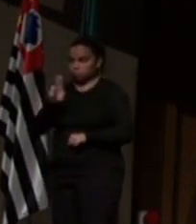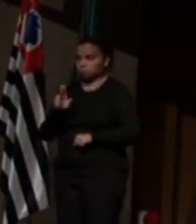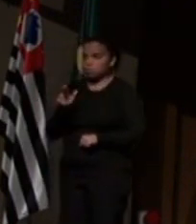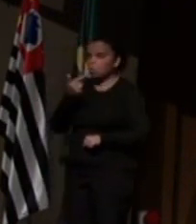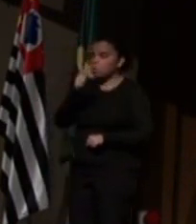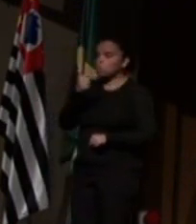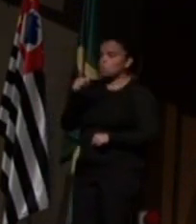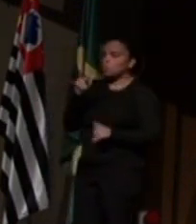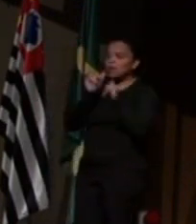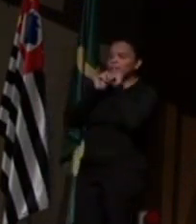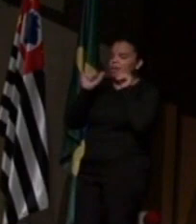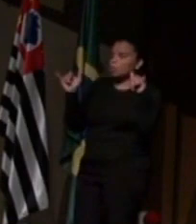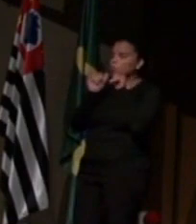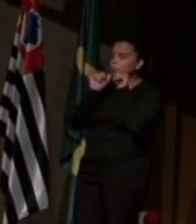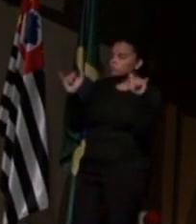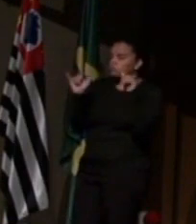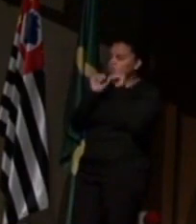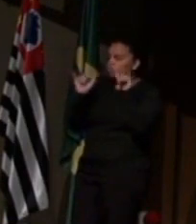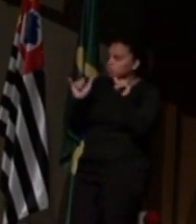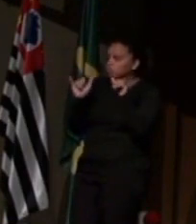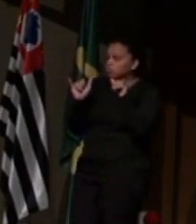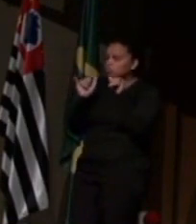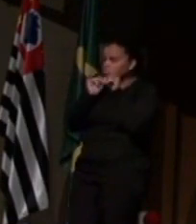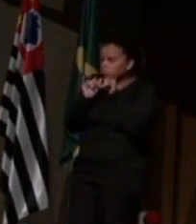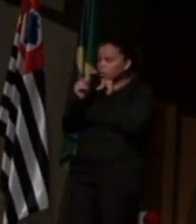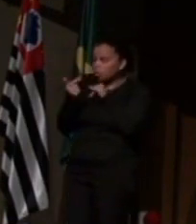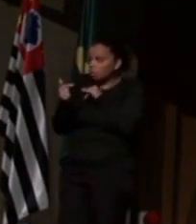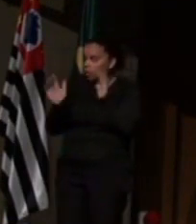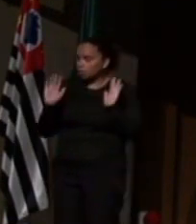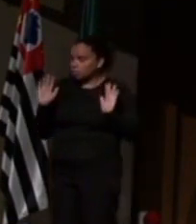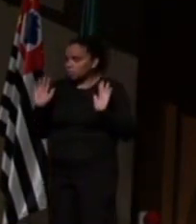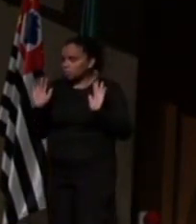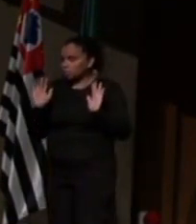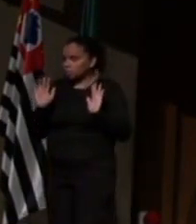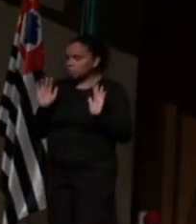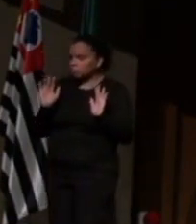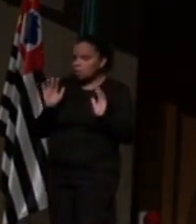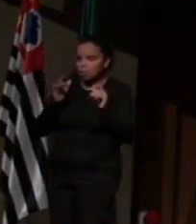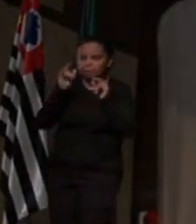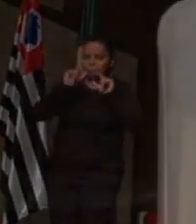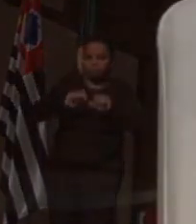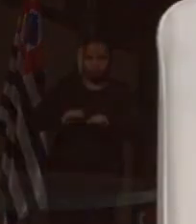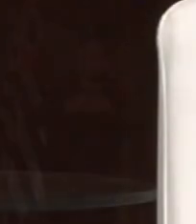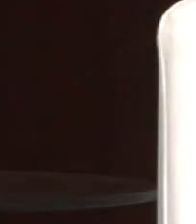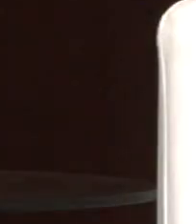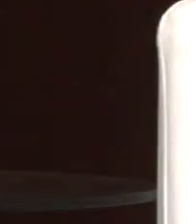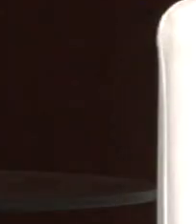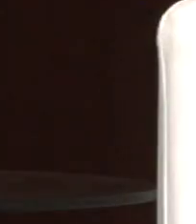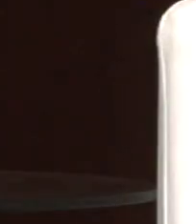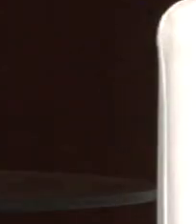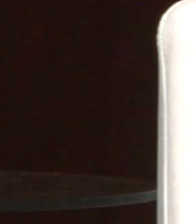tem anúncio publicitário. Você não chega ali e aparece, sei lá,